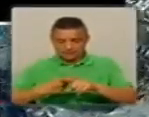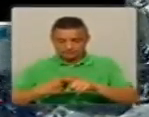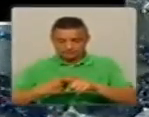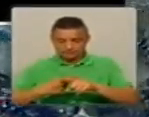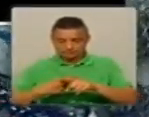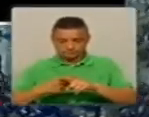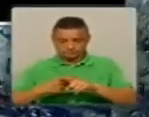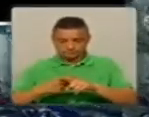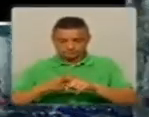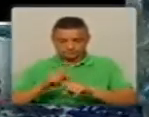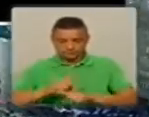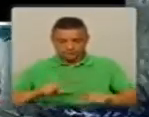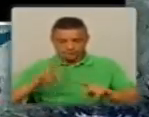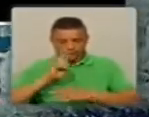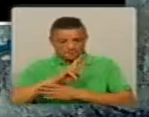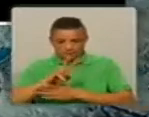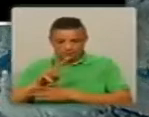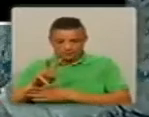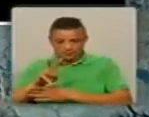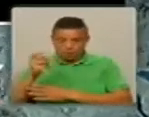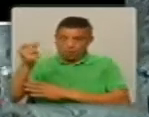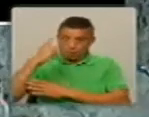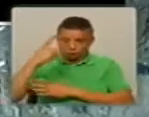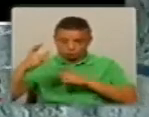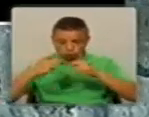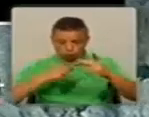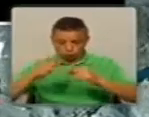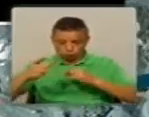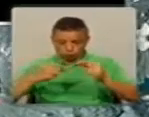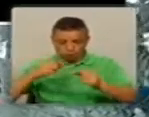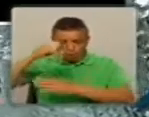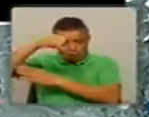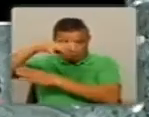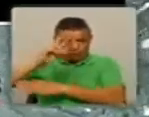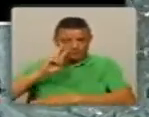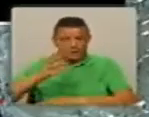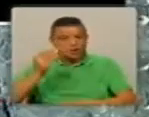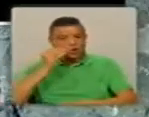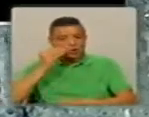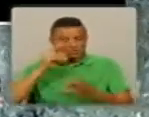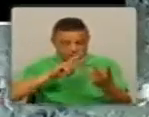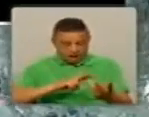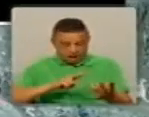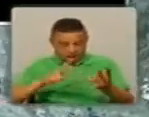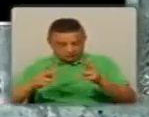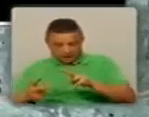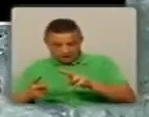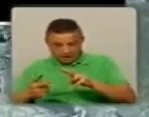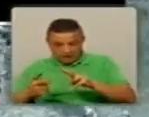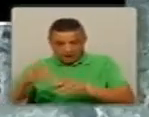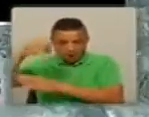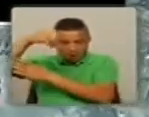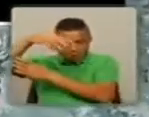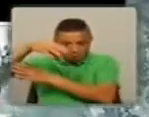que basicamente eles olham para a luz da estrela que orbita esses planetas e veem como é que se altera essa luz quando passa